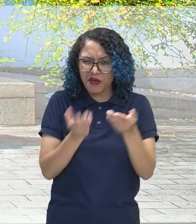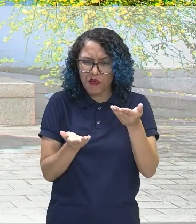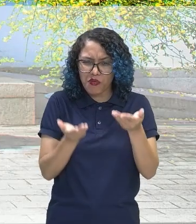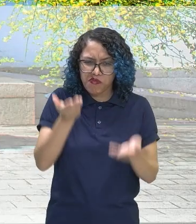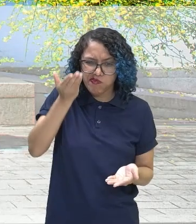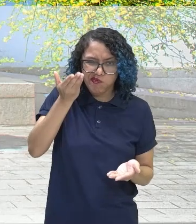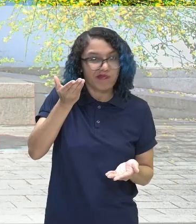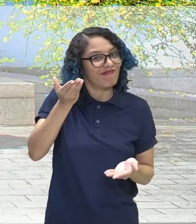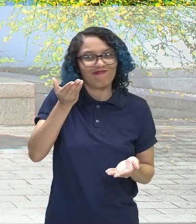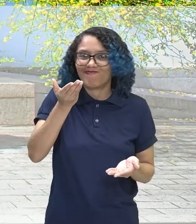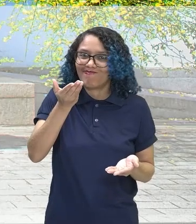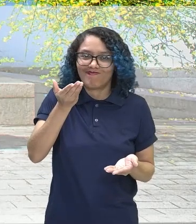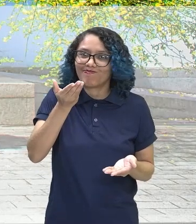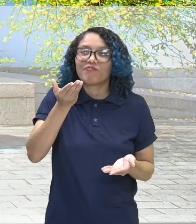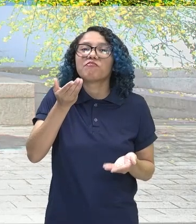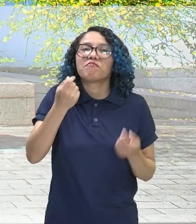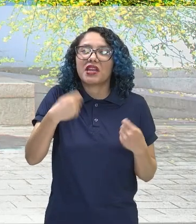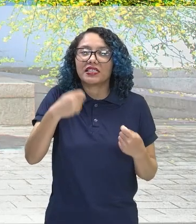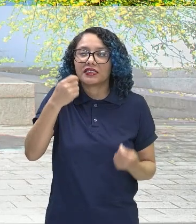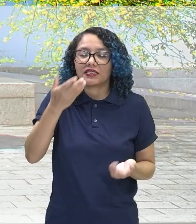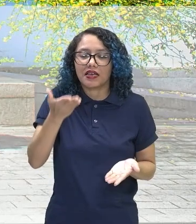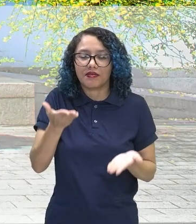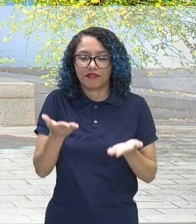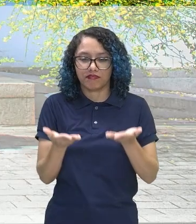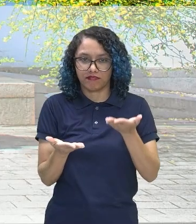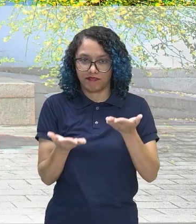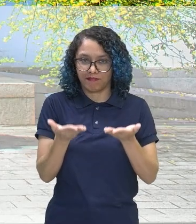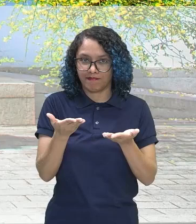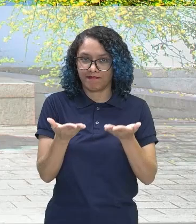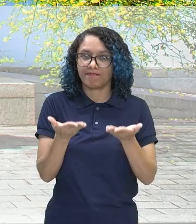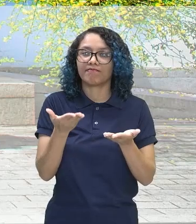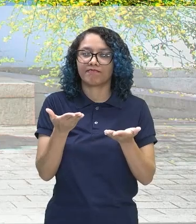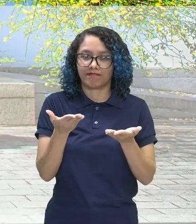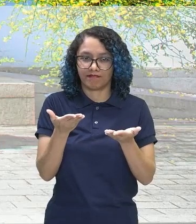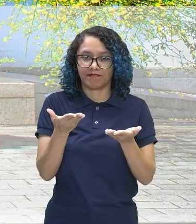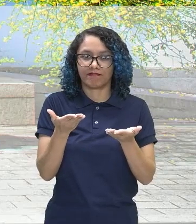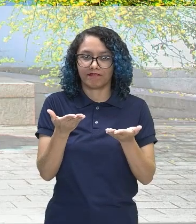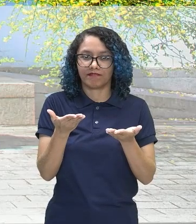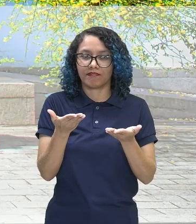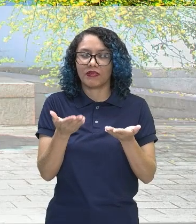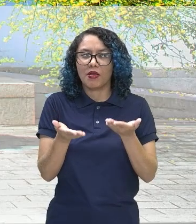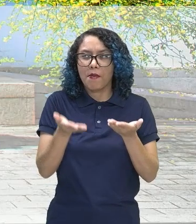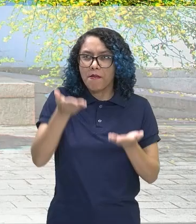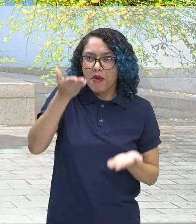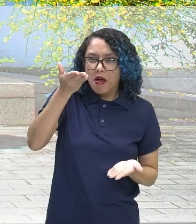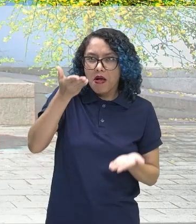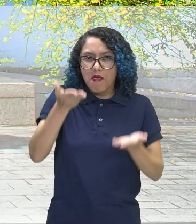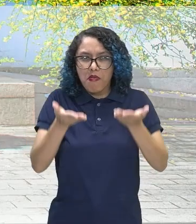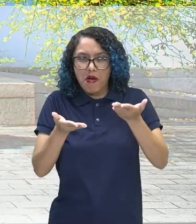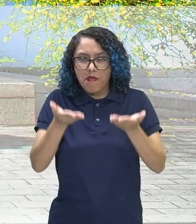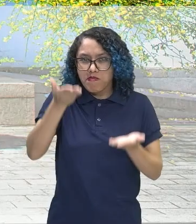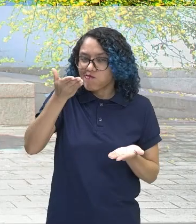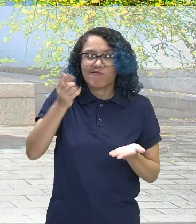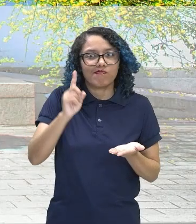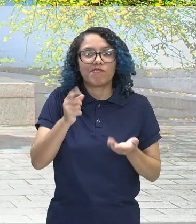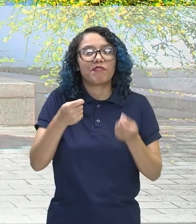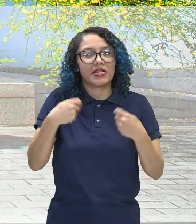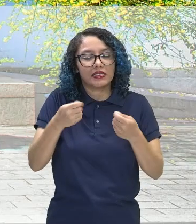dar certo, né? Os dois têm que estar em equilíbrio, nenhum pode prevalecer sobre o outro, tá